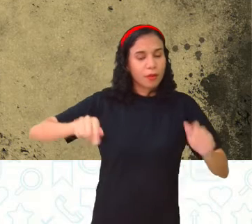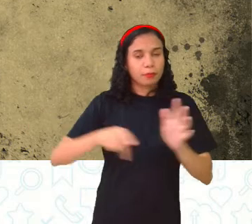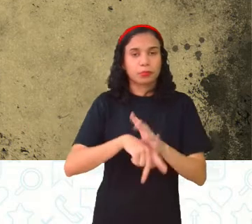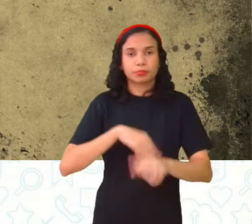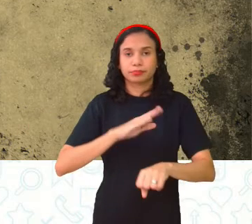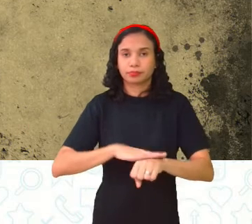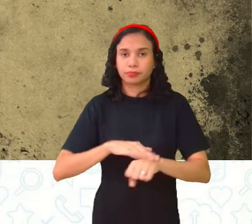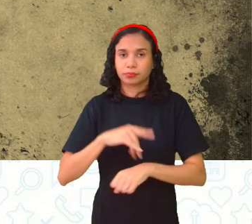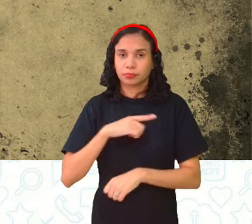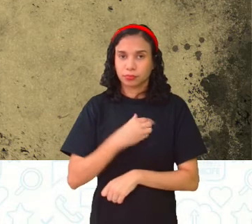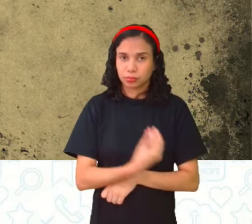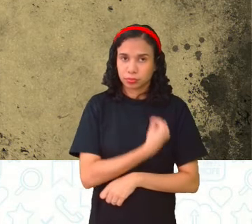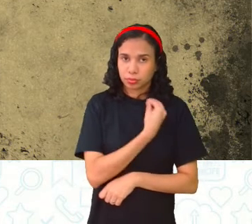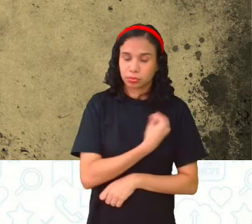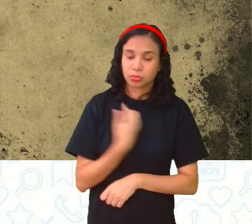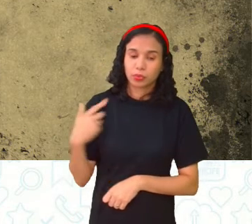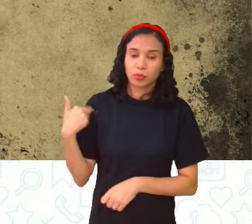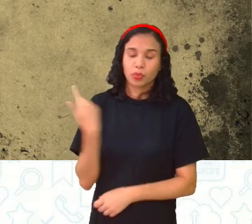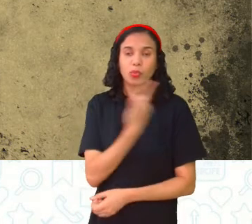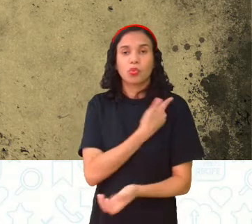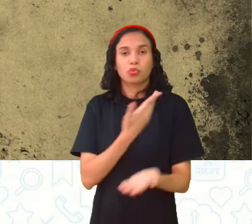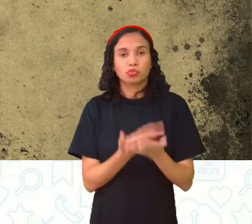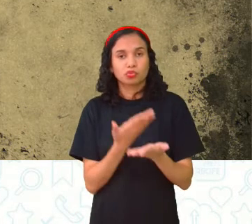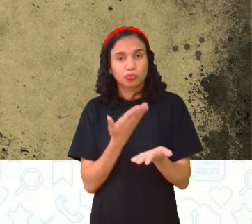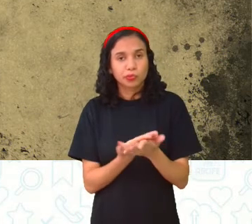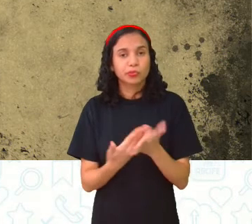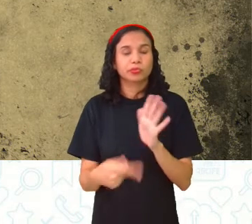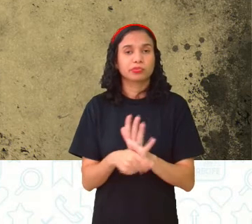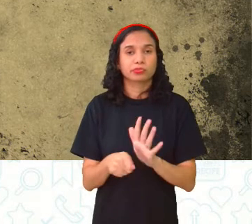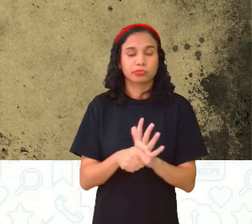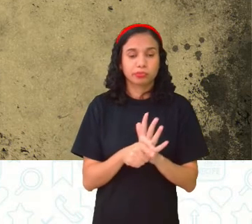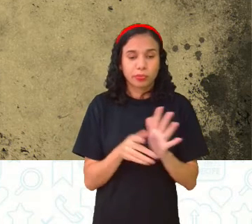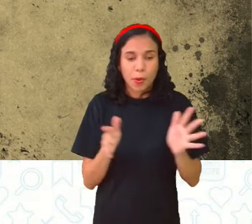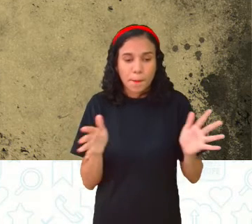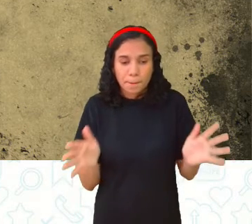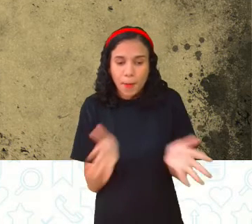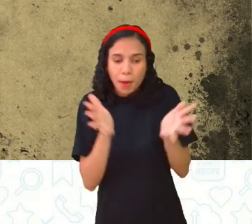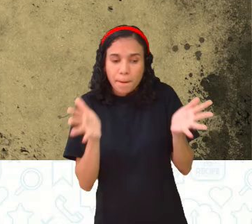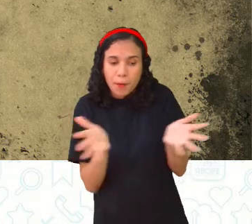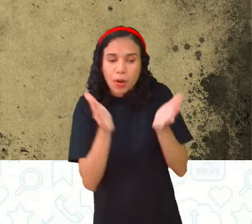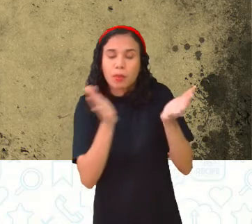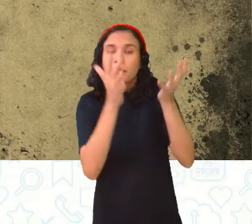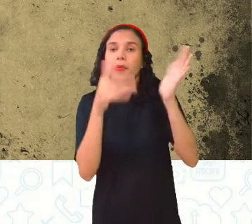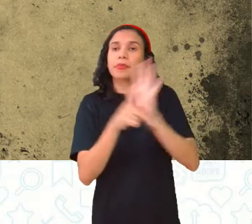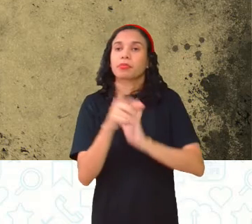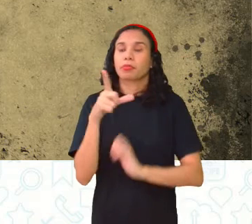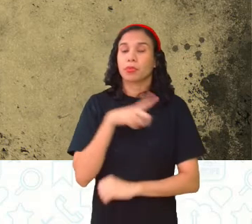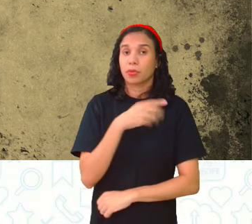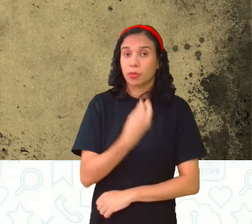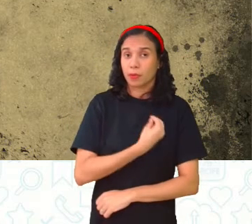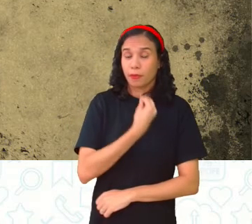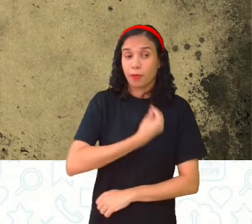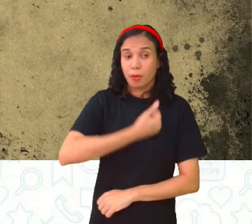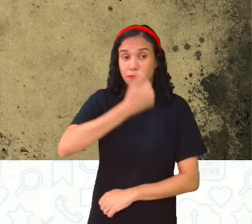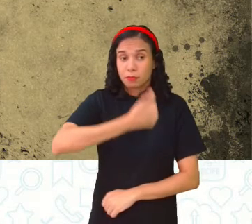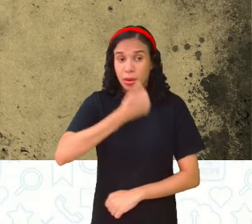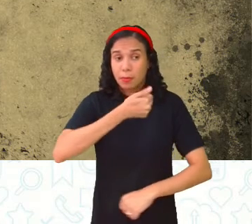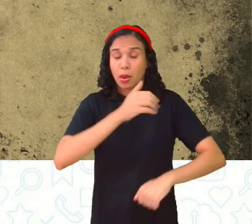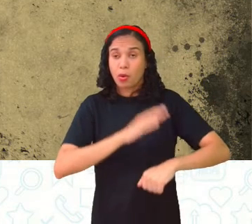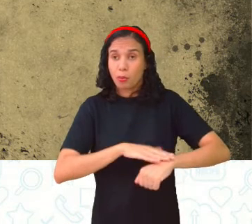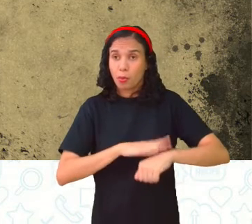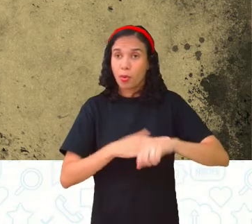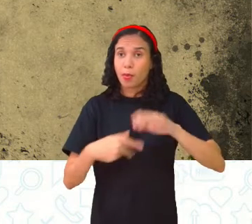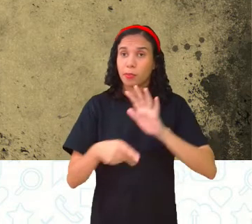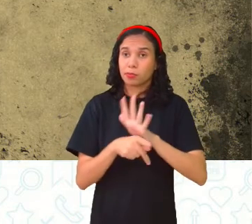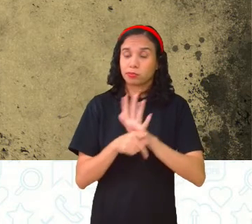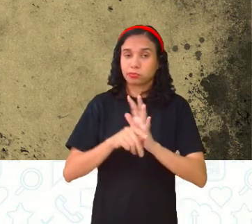que a gente tá trabalhando na aula favoreceu para que se tivesse o primeiro momento ali, vamos